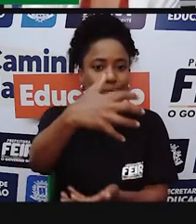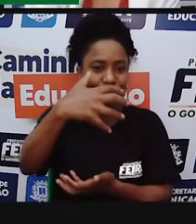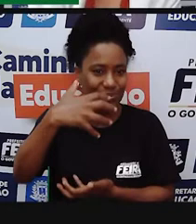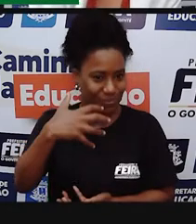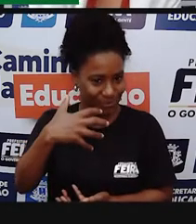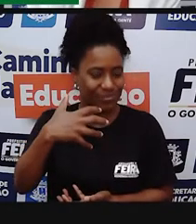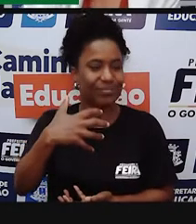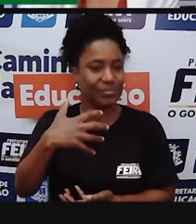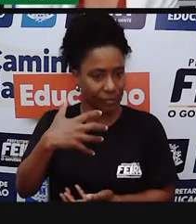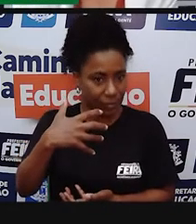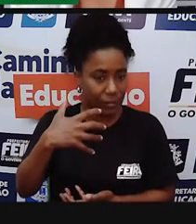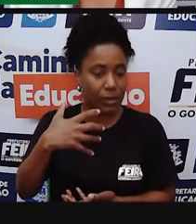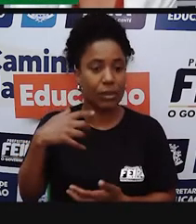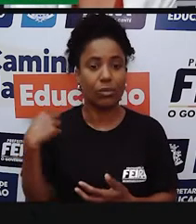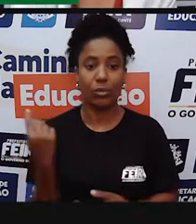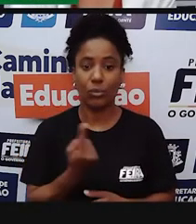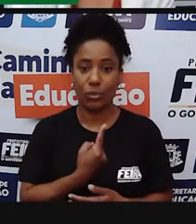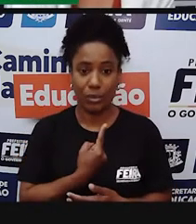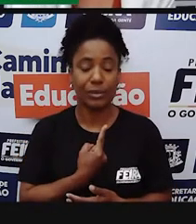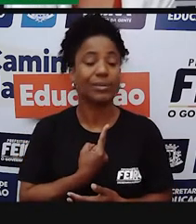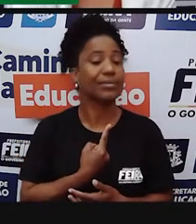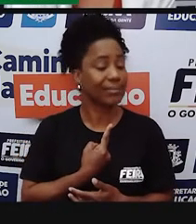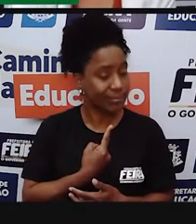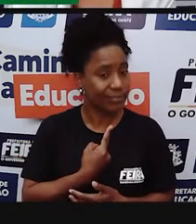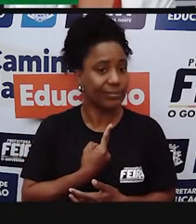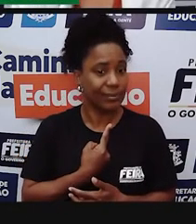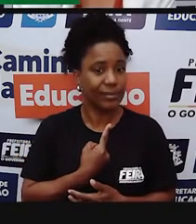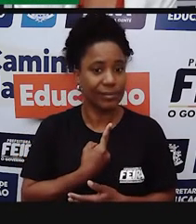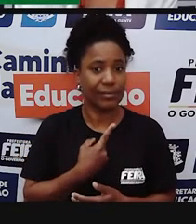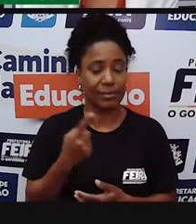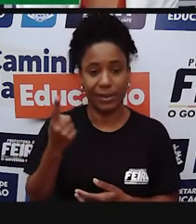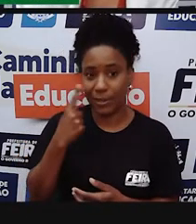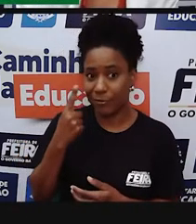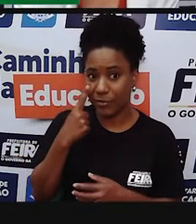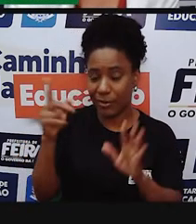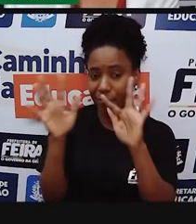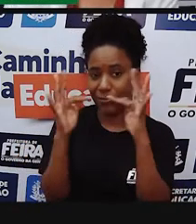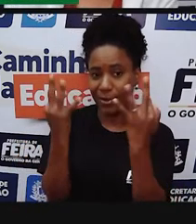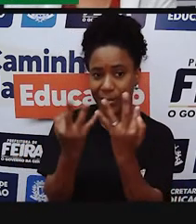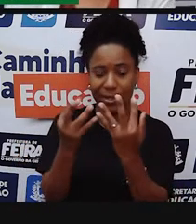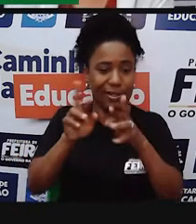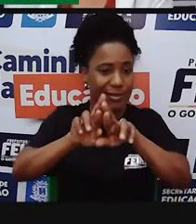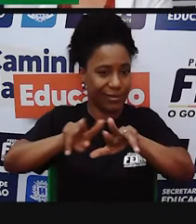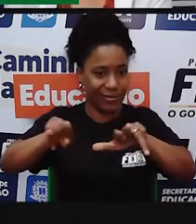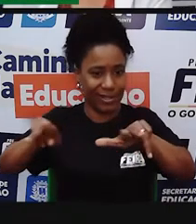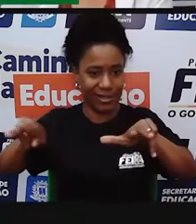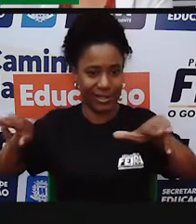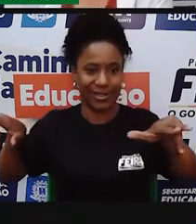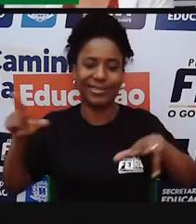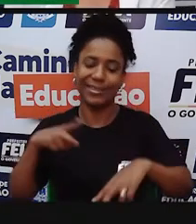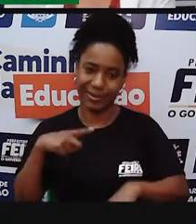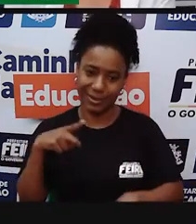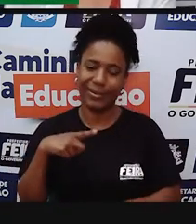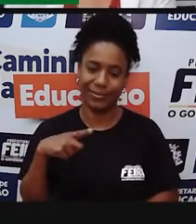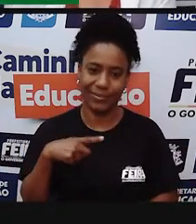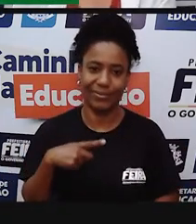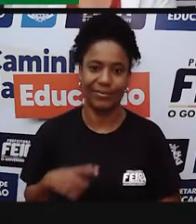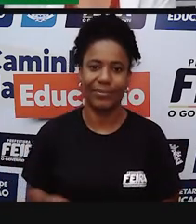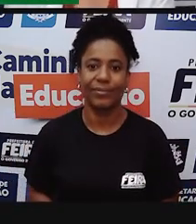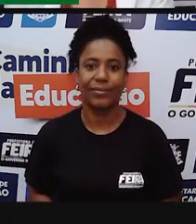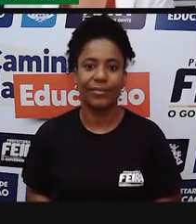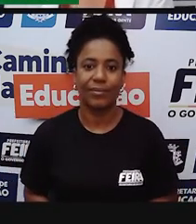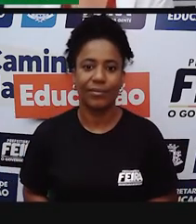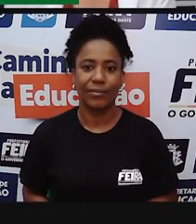Essa realidade no que diz respeito à composição família Ok só os